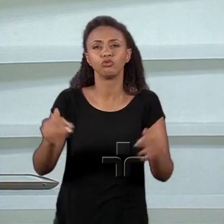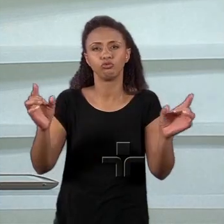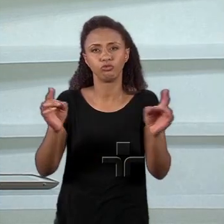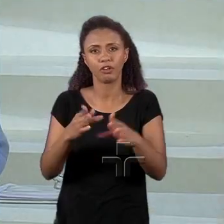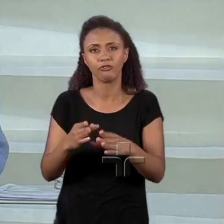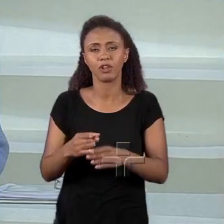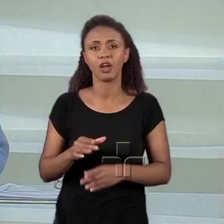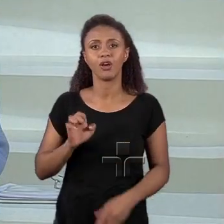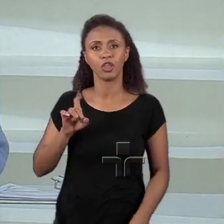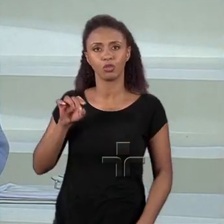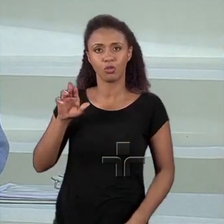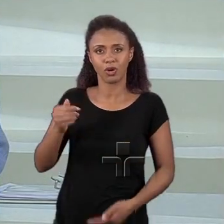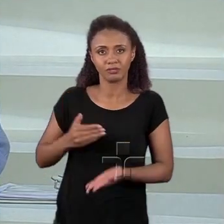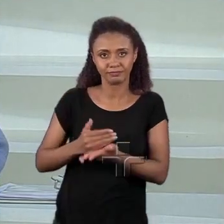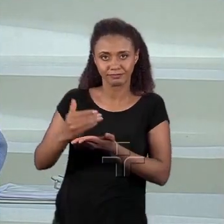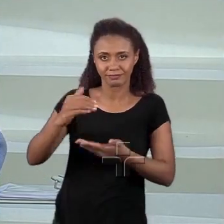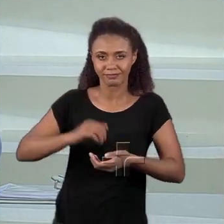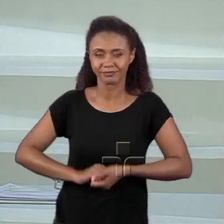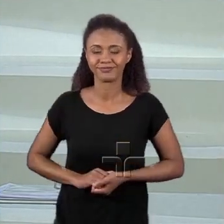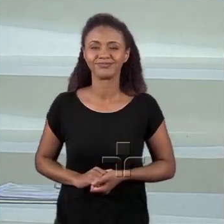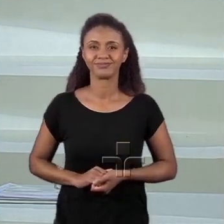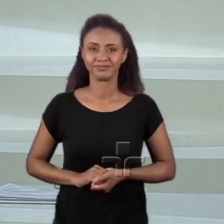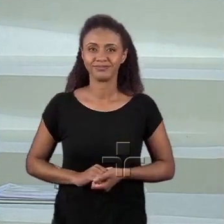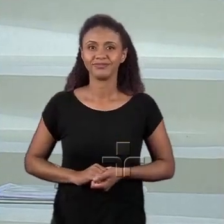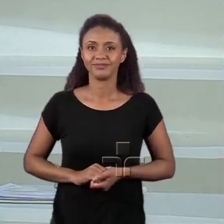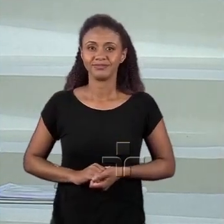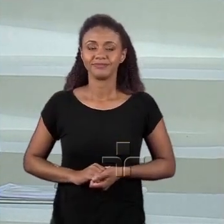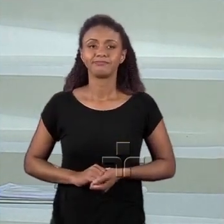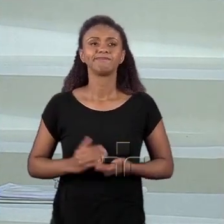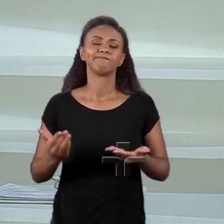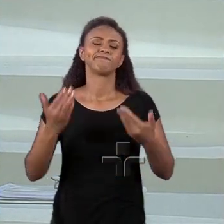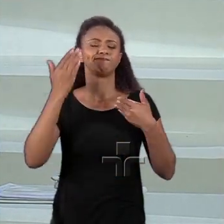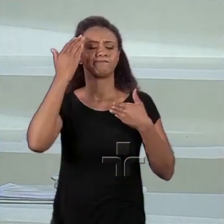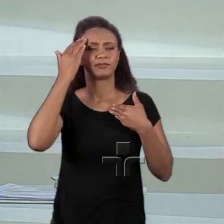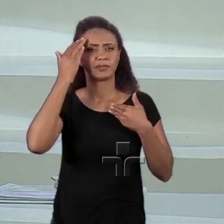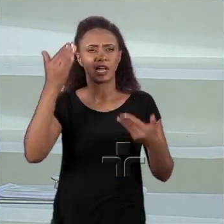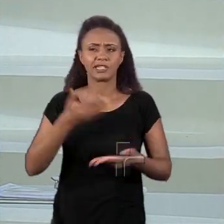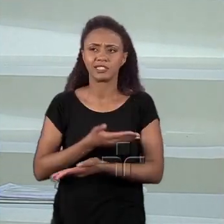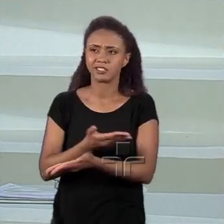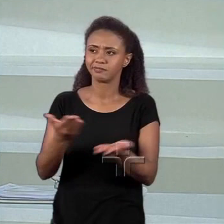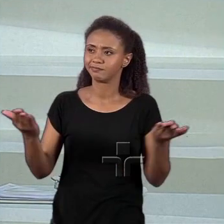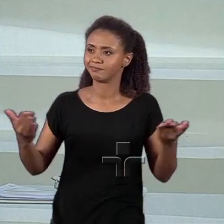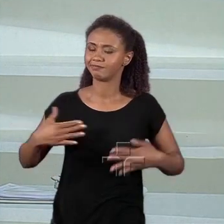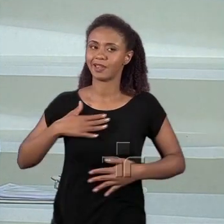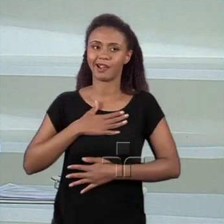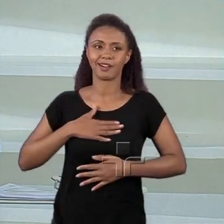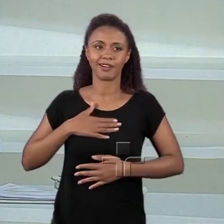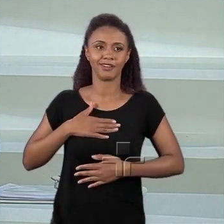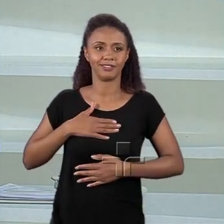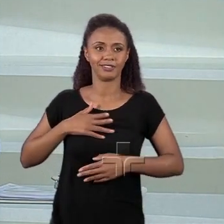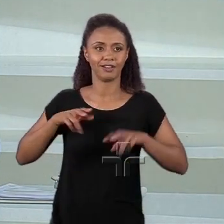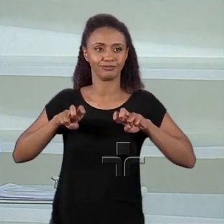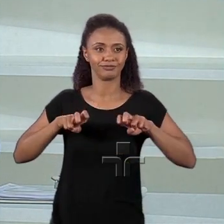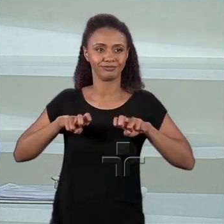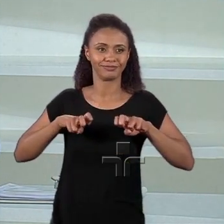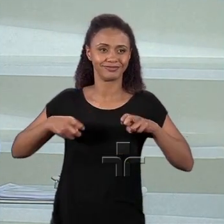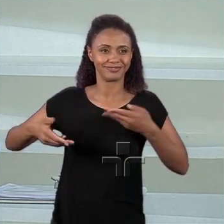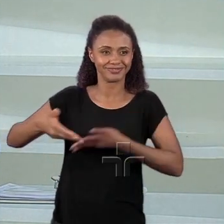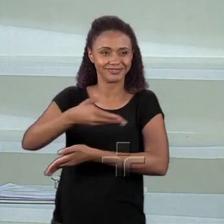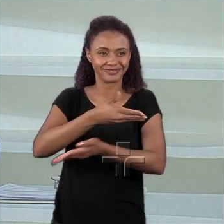Jorge. Eu agradeço, então, essa agradável conversa na Roda da Vida.